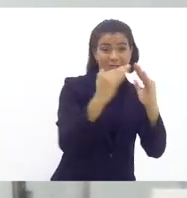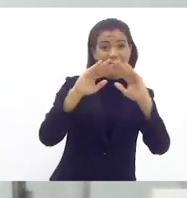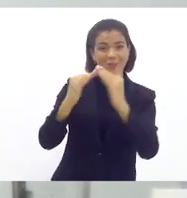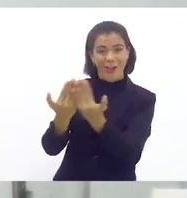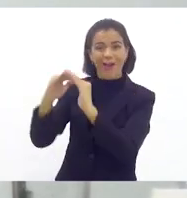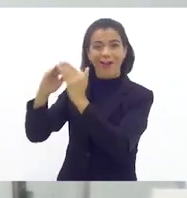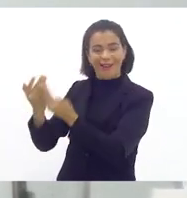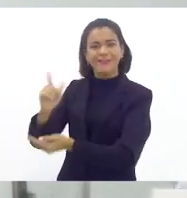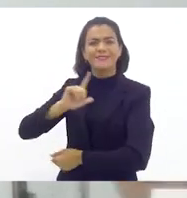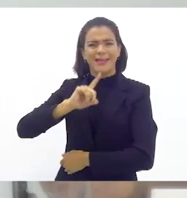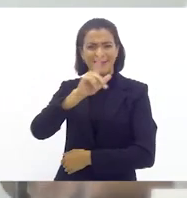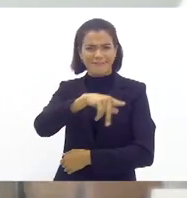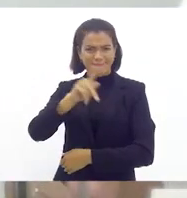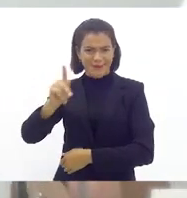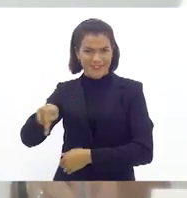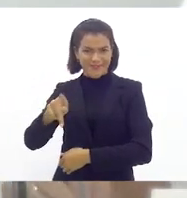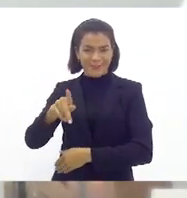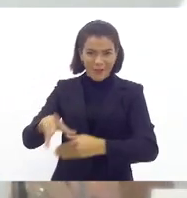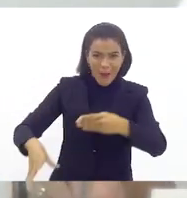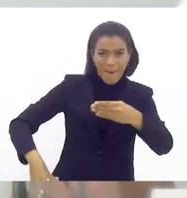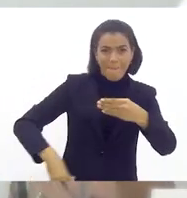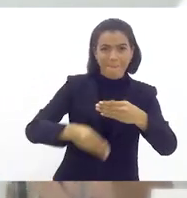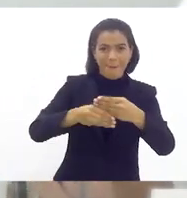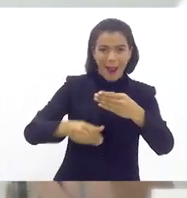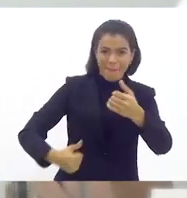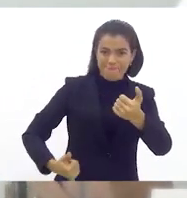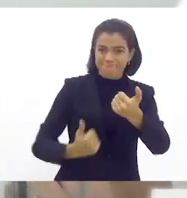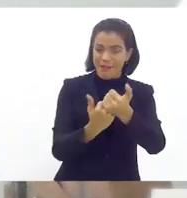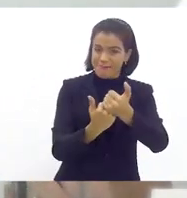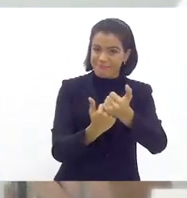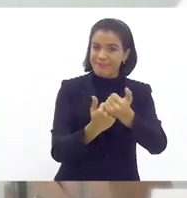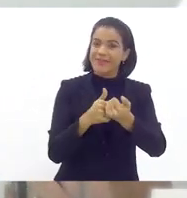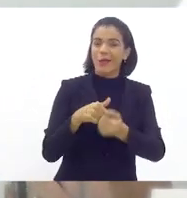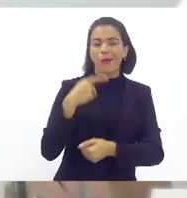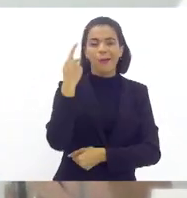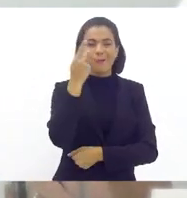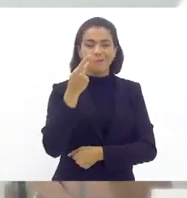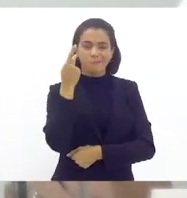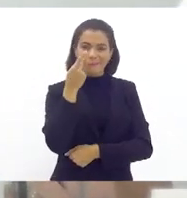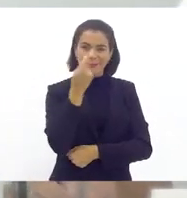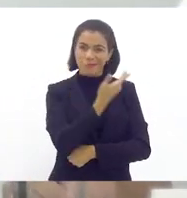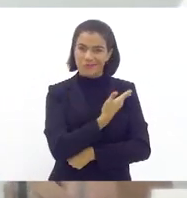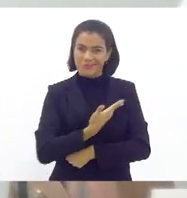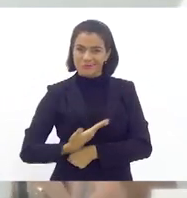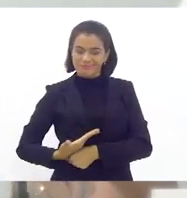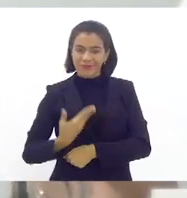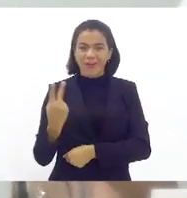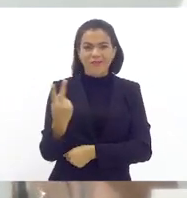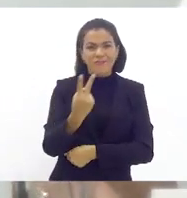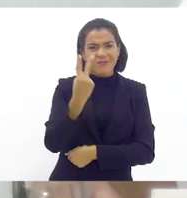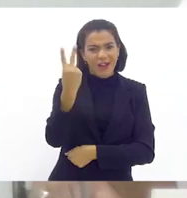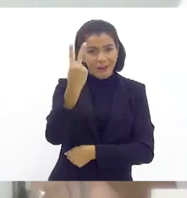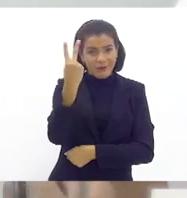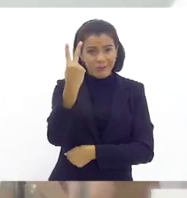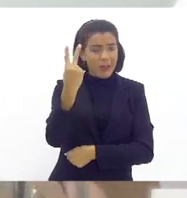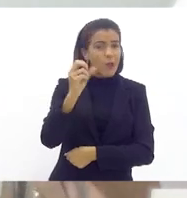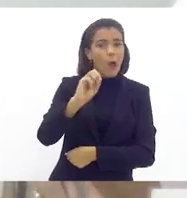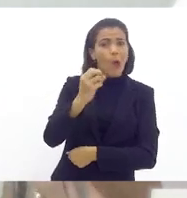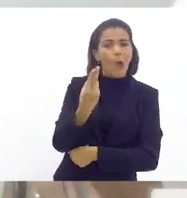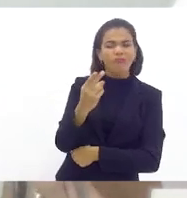professores e aqueles que somam. Então, essas pequenas políticas públicas, valorizadas ou não,